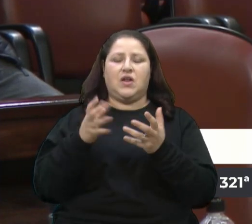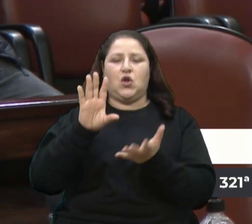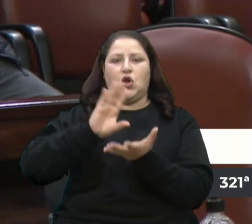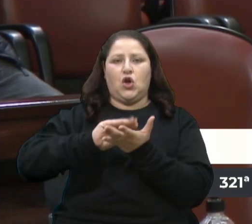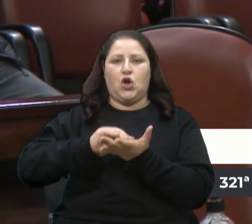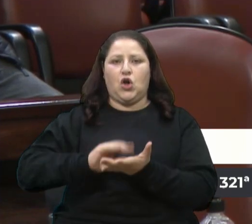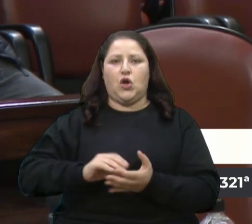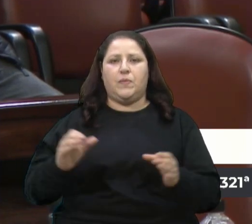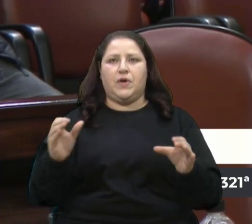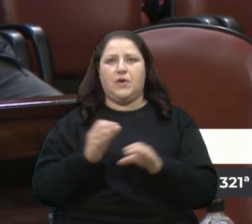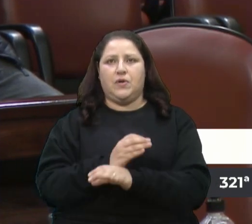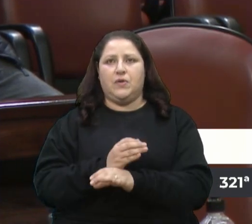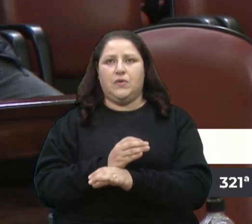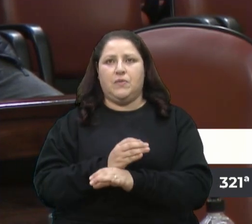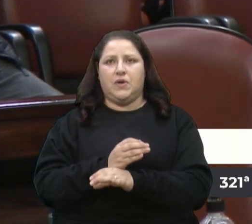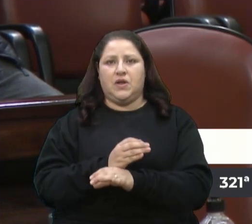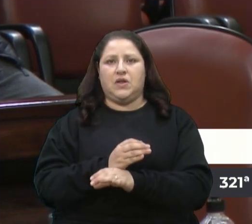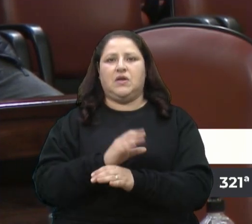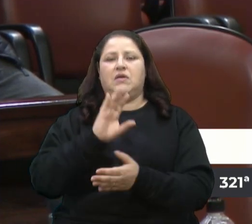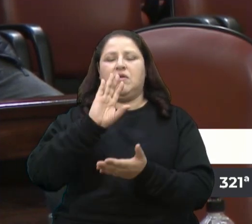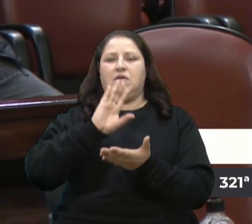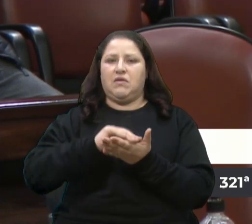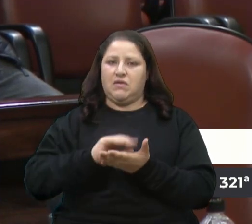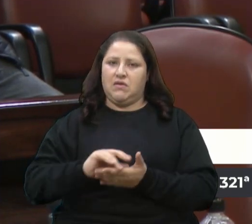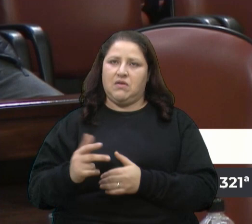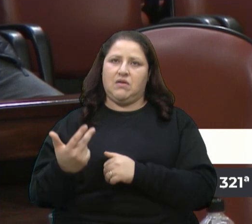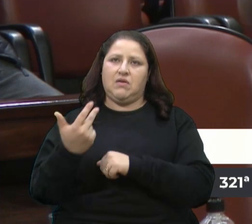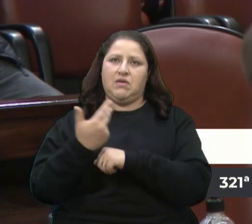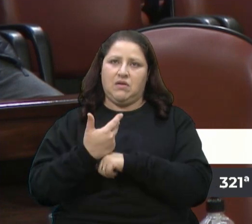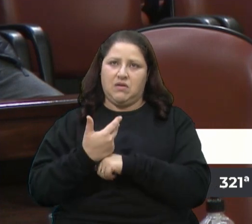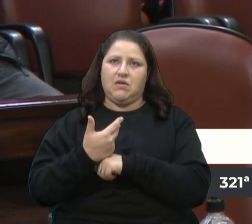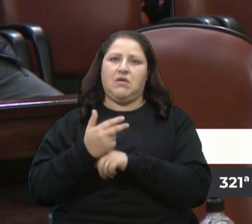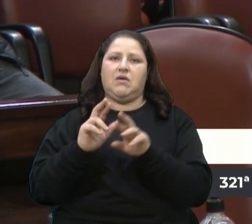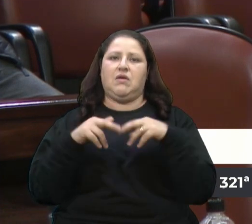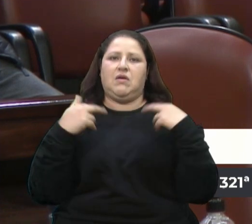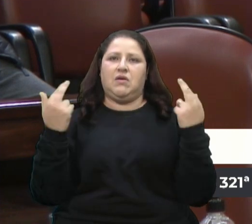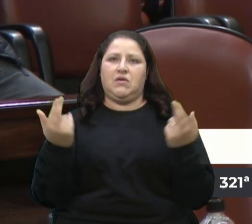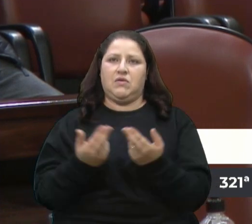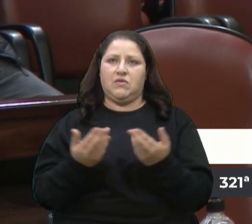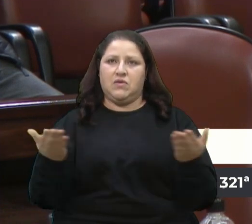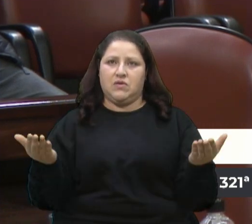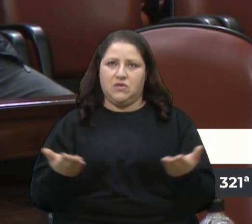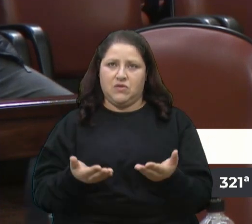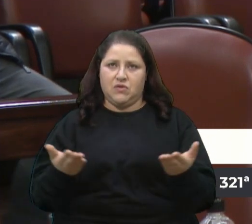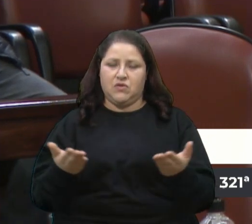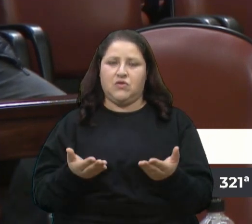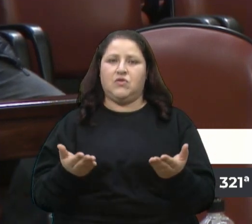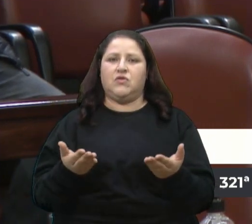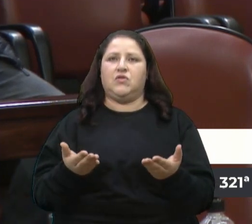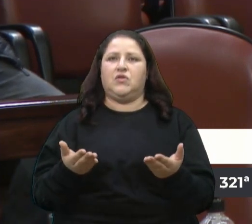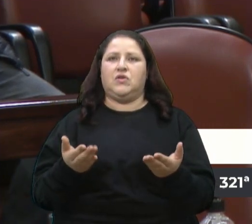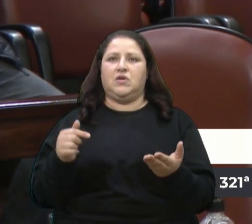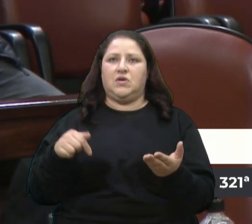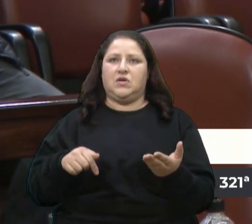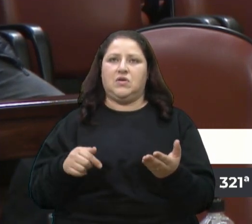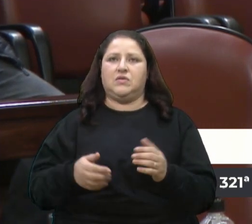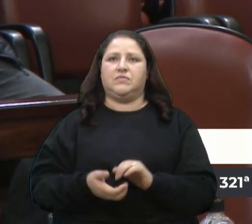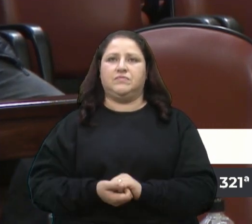integral da gravação dessa reunião que nós estamos vendo aqui neste